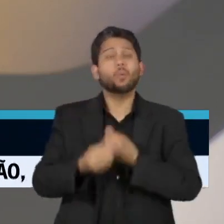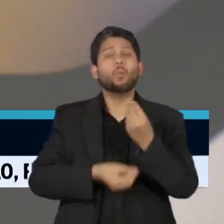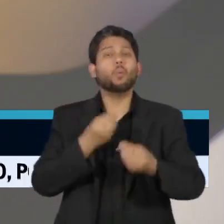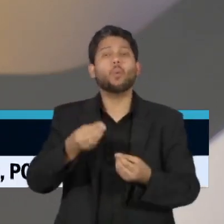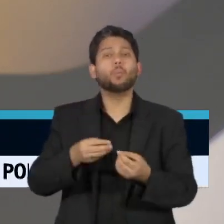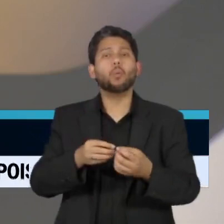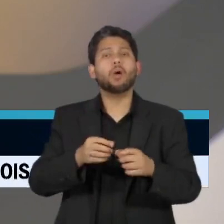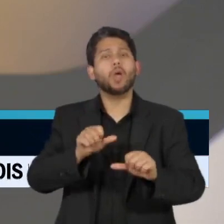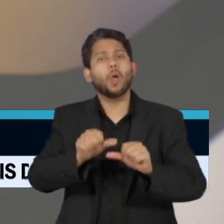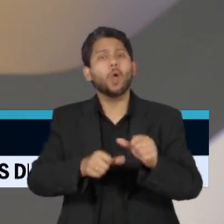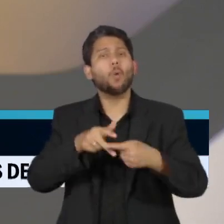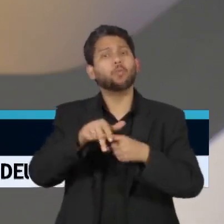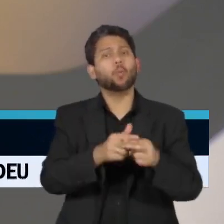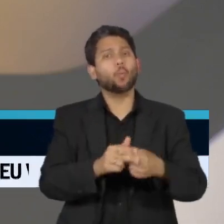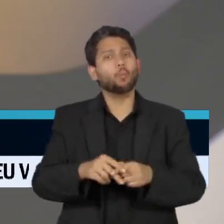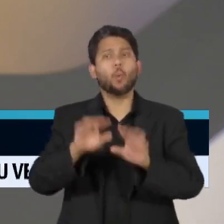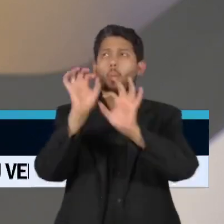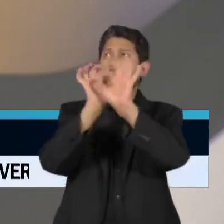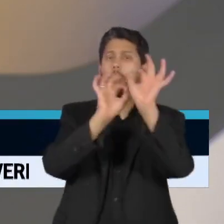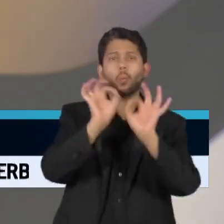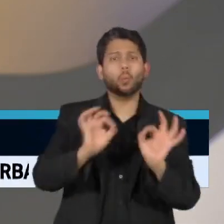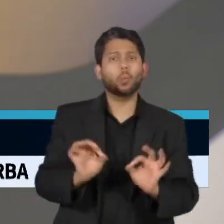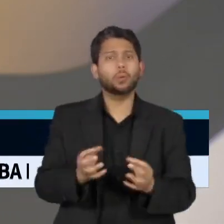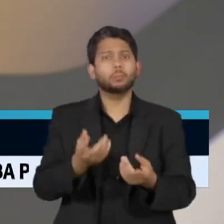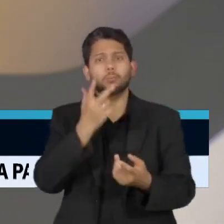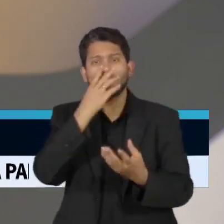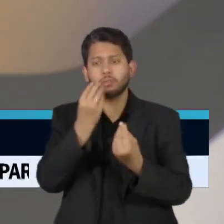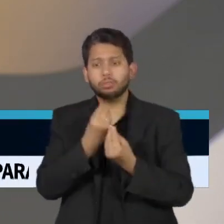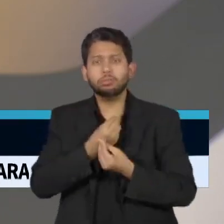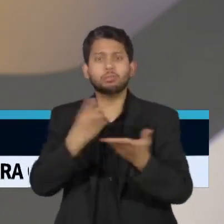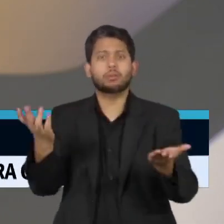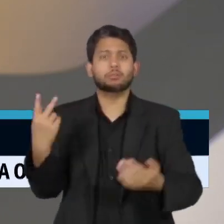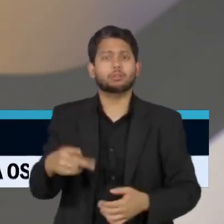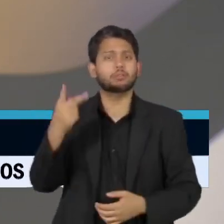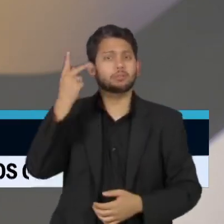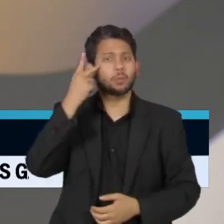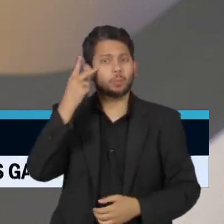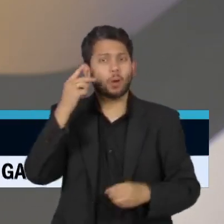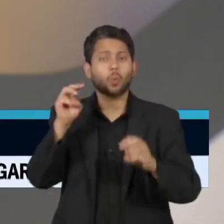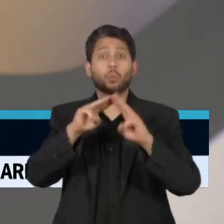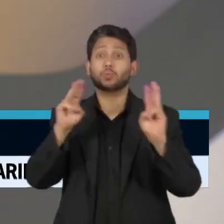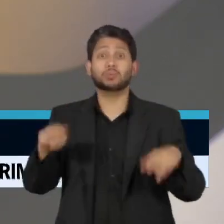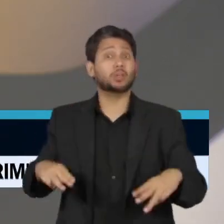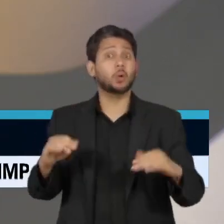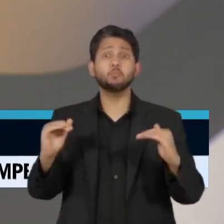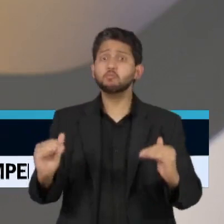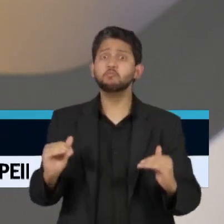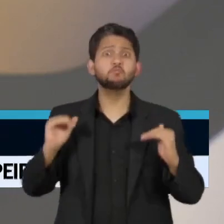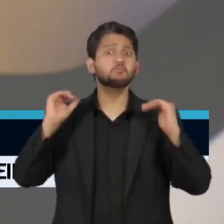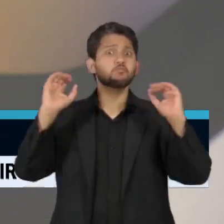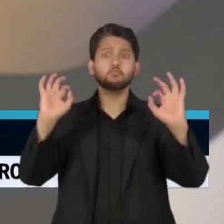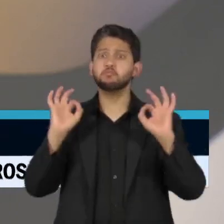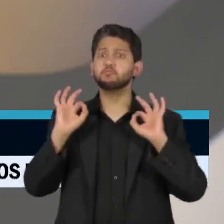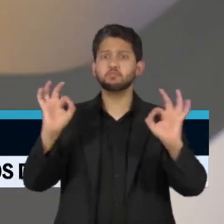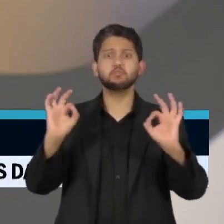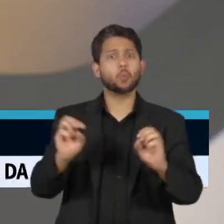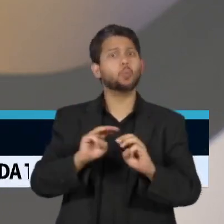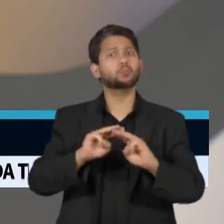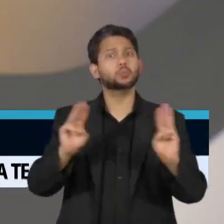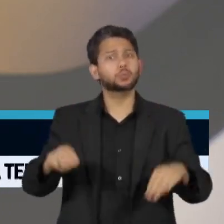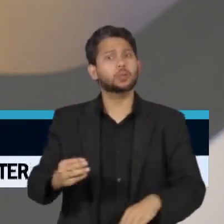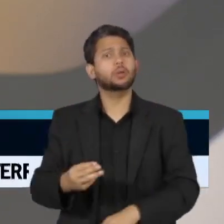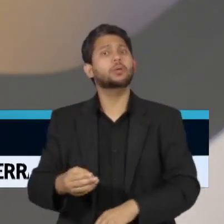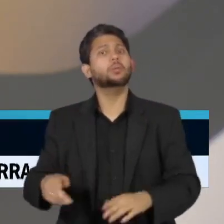foi feita. Algo tão importante como devolver para a cidade um museu da magnitude do Museu do Ipiranga,